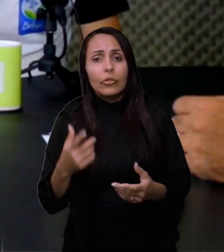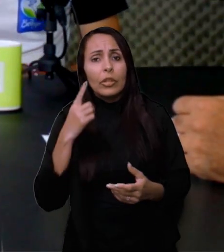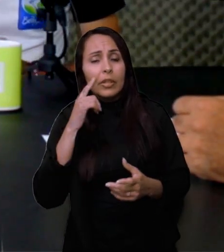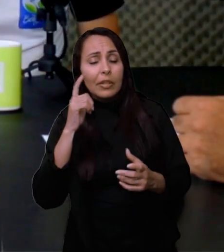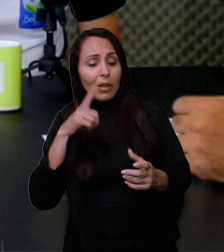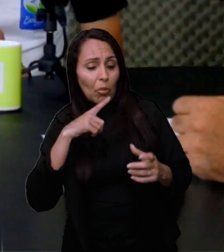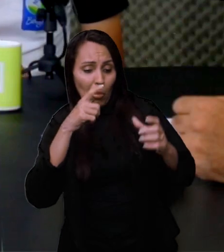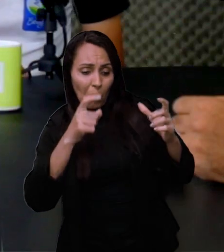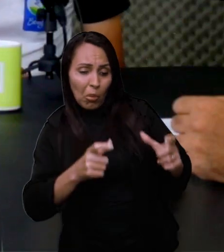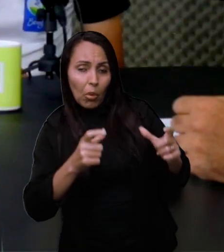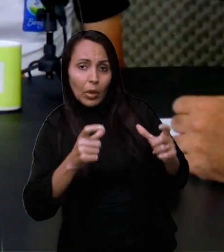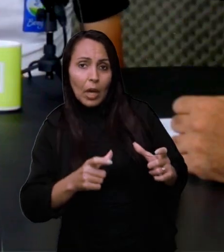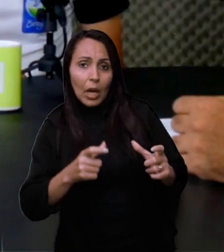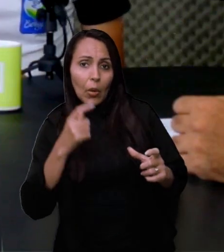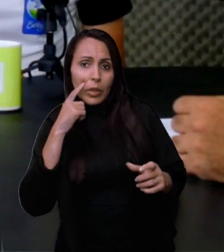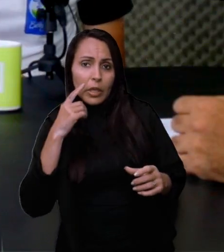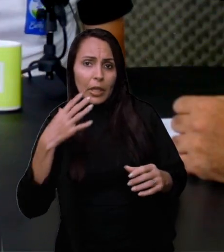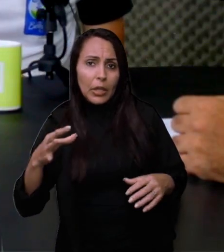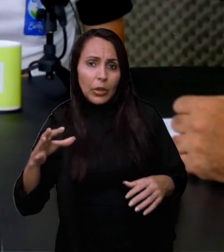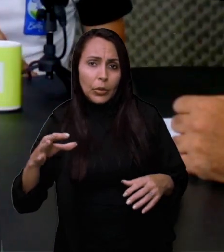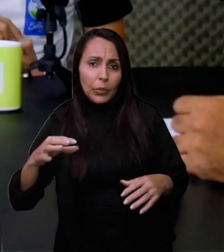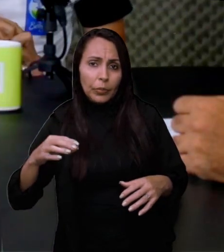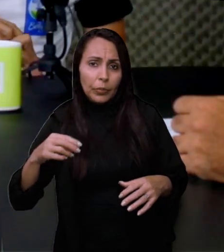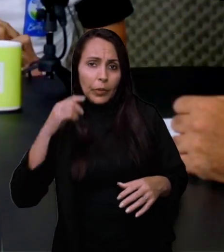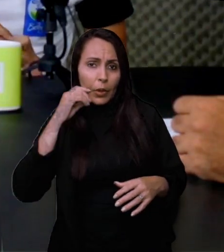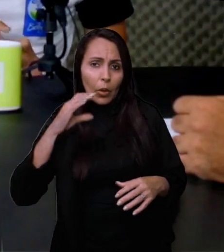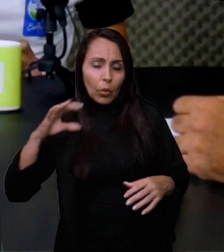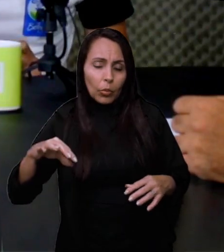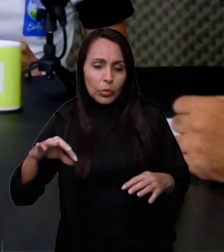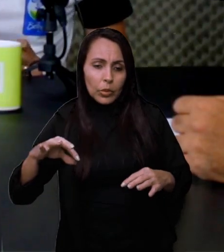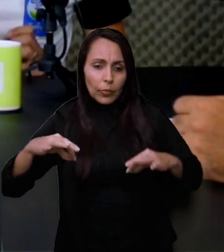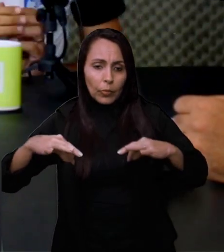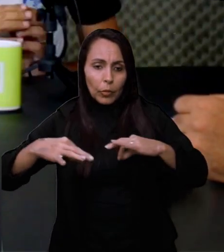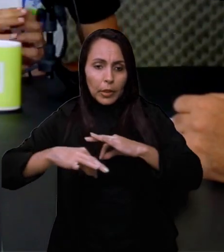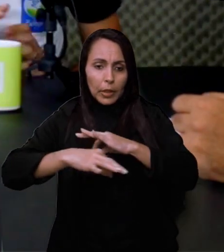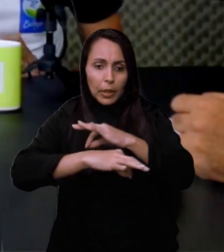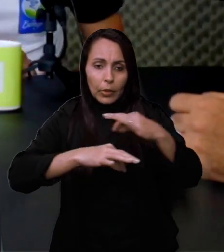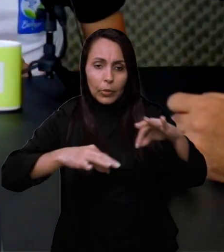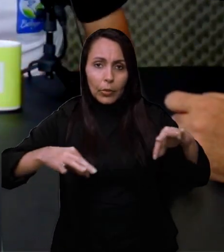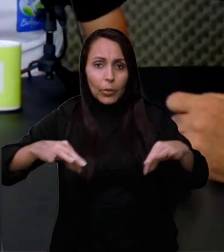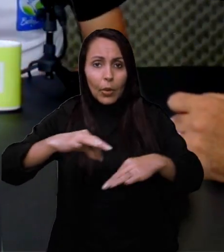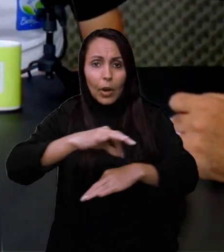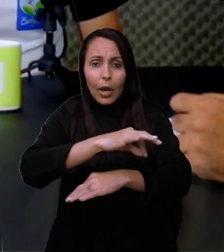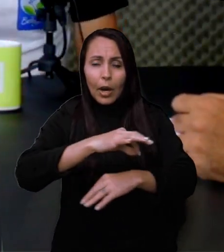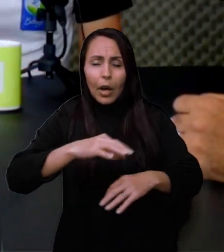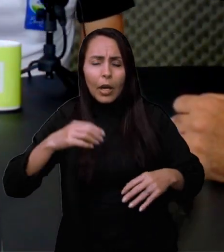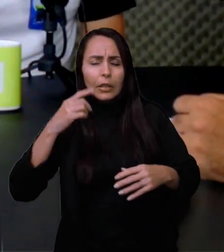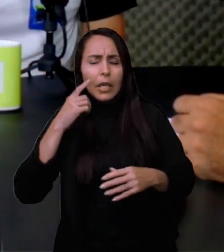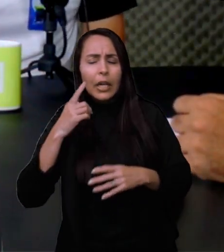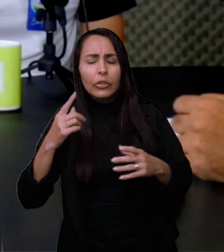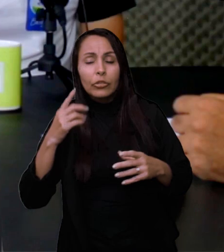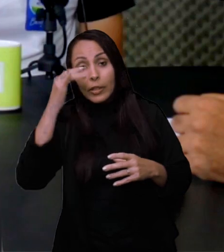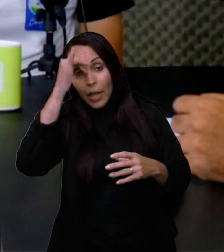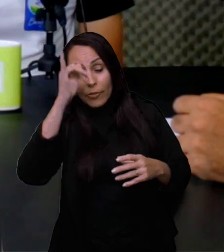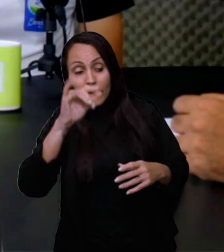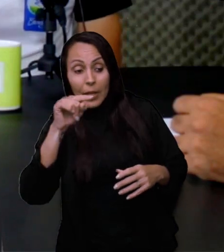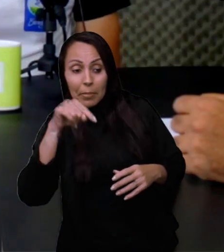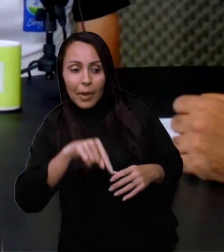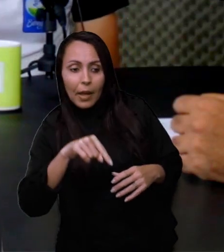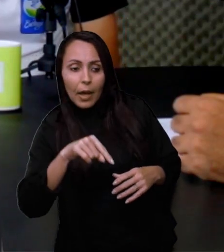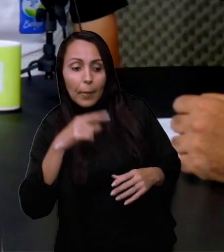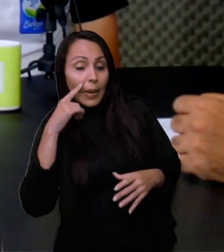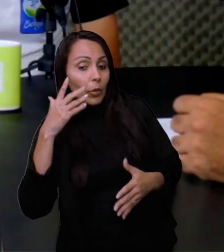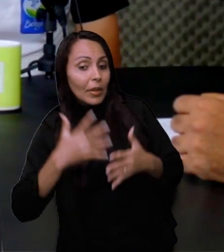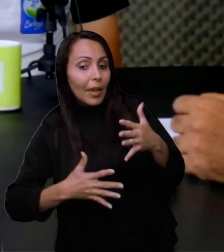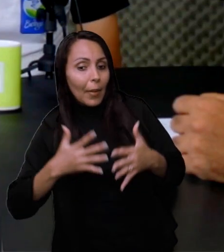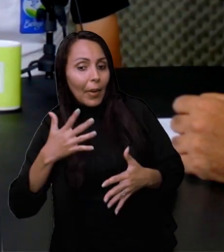local que tem um formigueiro no chão. Eu até lembro do formigueiro. lembro, sim. Pronto, tem um formigueiro enorme lá. A gente evita ir para lá para não atrapalhar